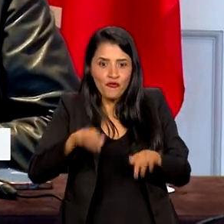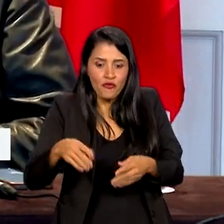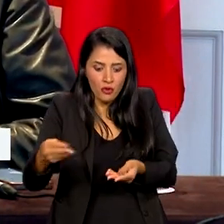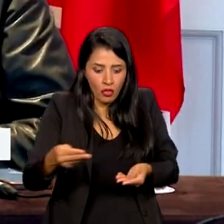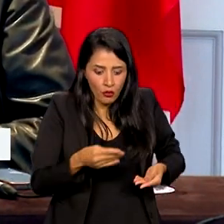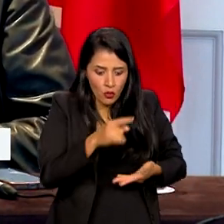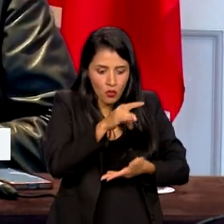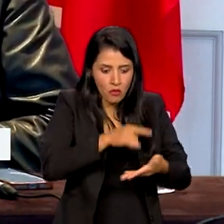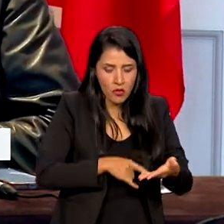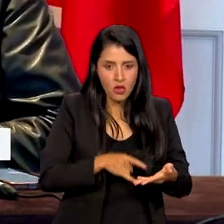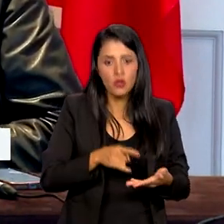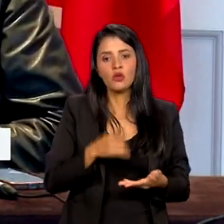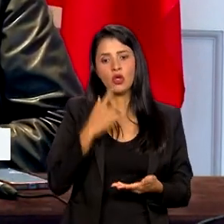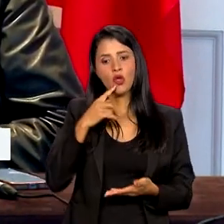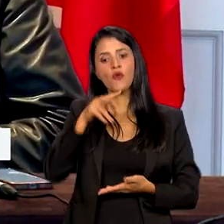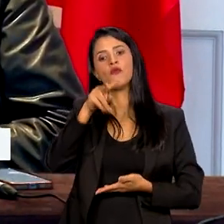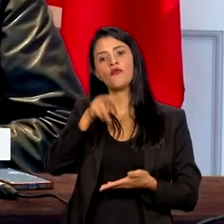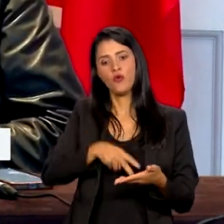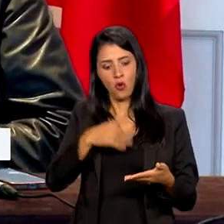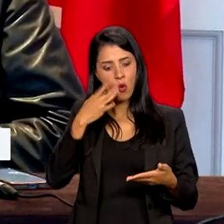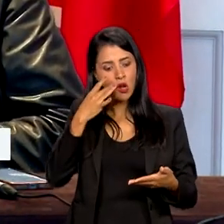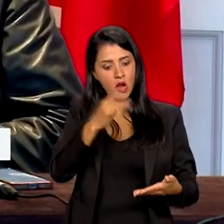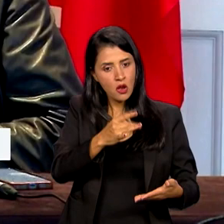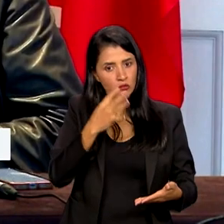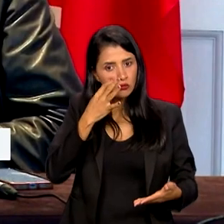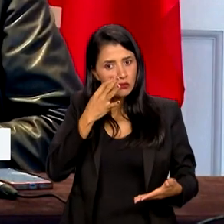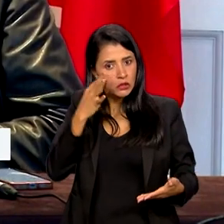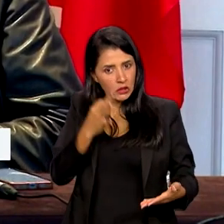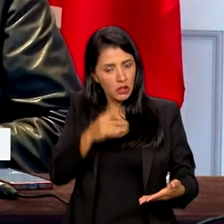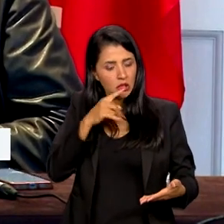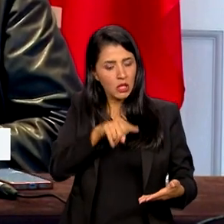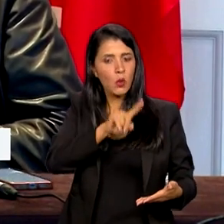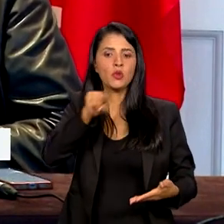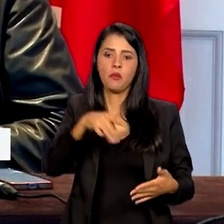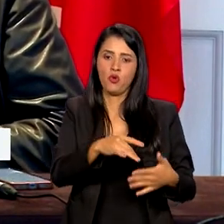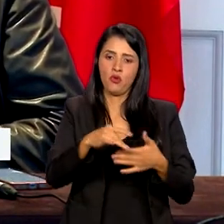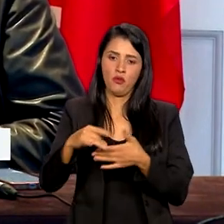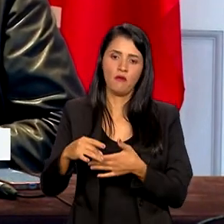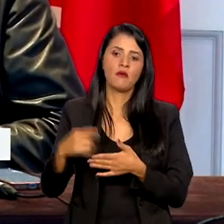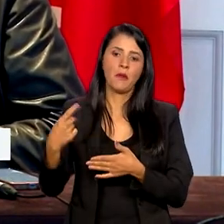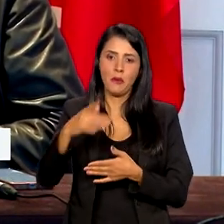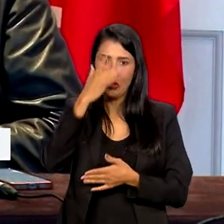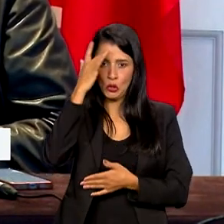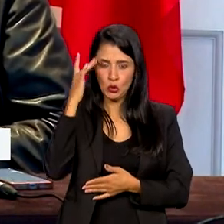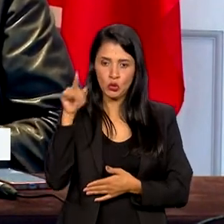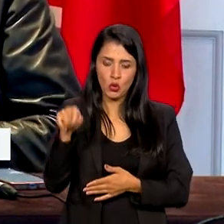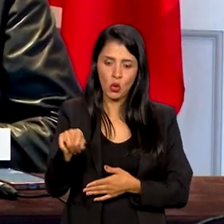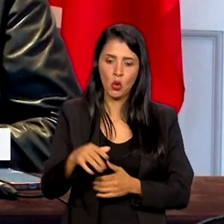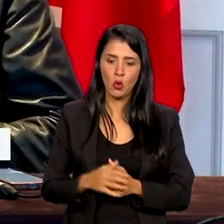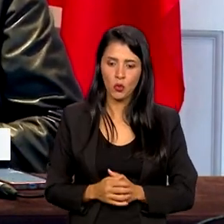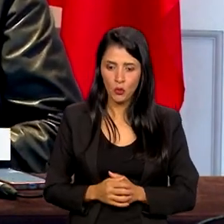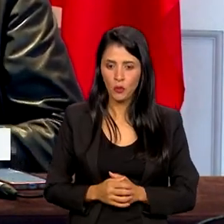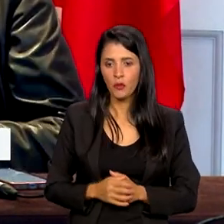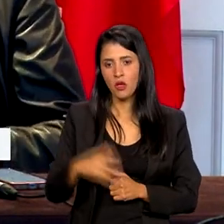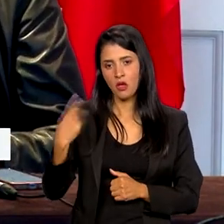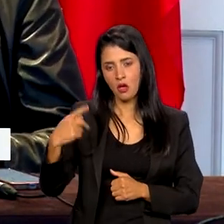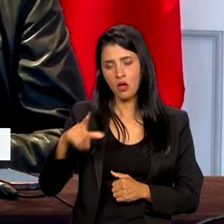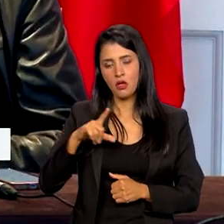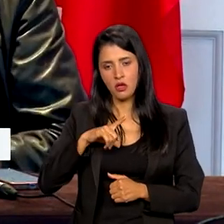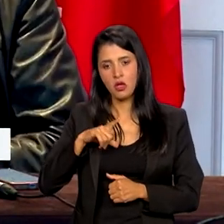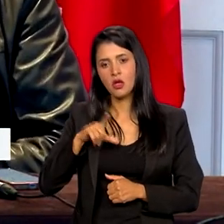com muita atenção isso e vamos encaminhar para quem tem de direito, para quem for de direito,